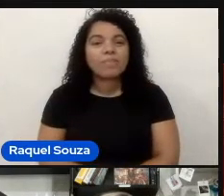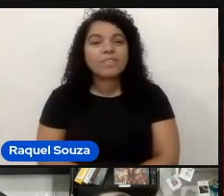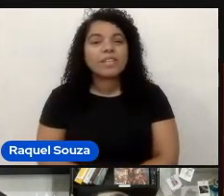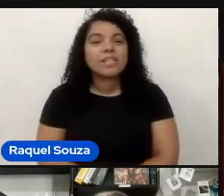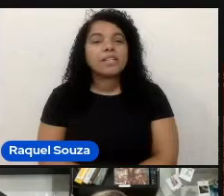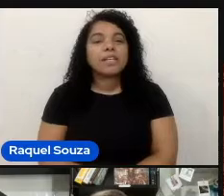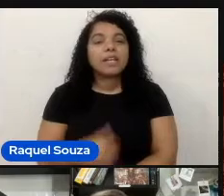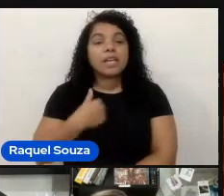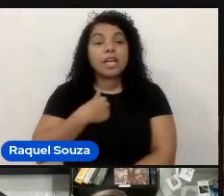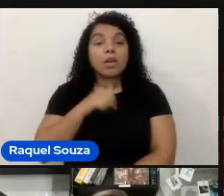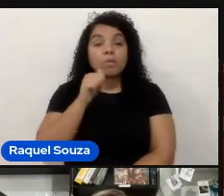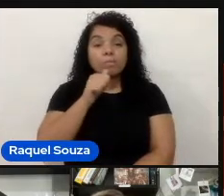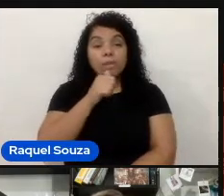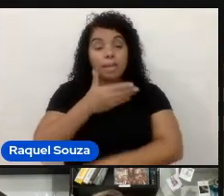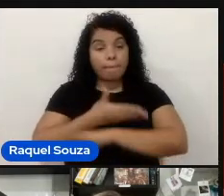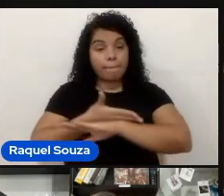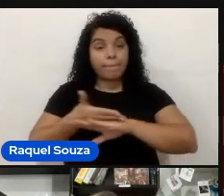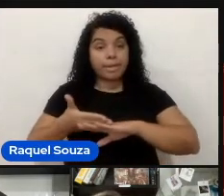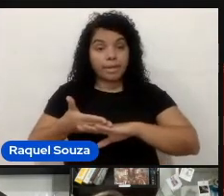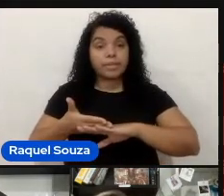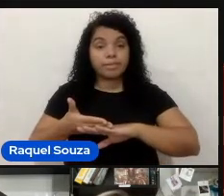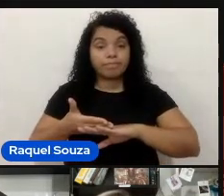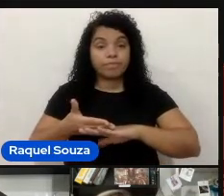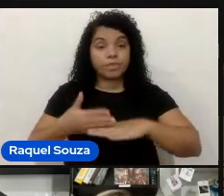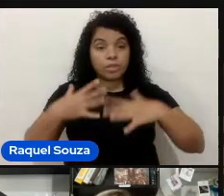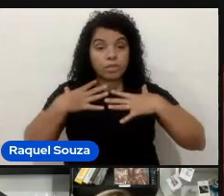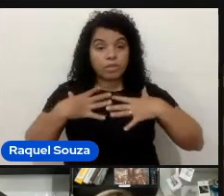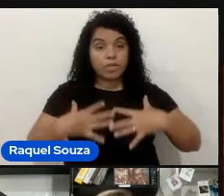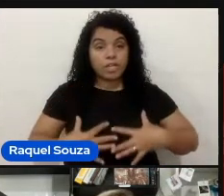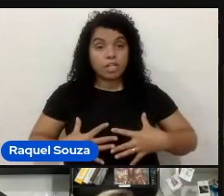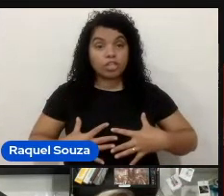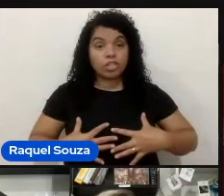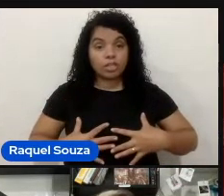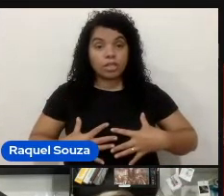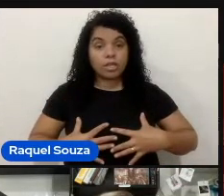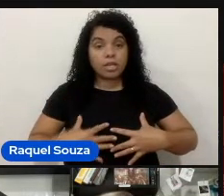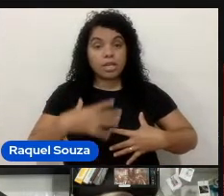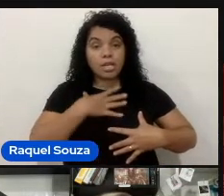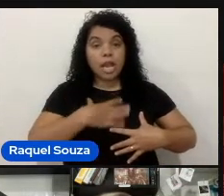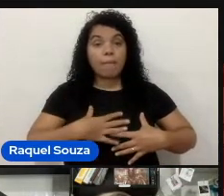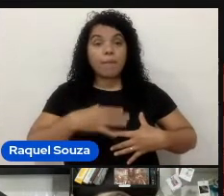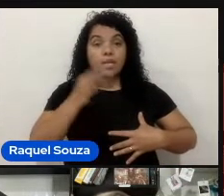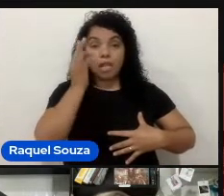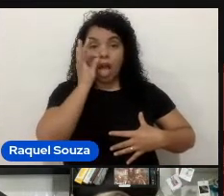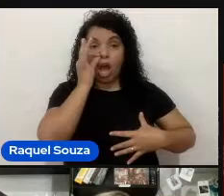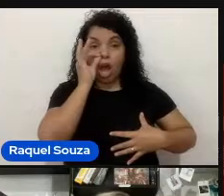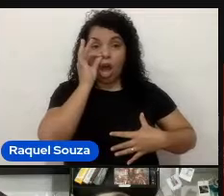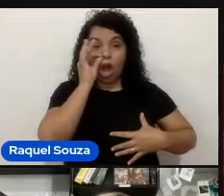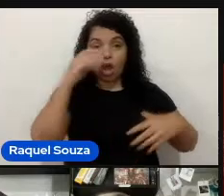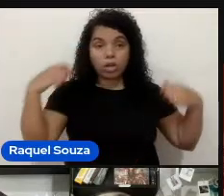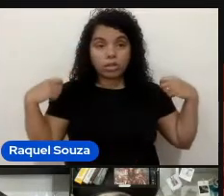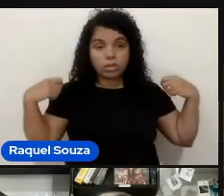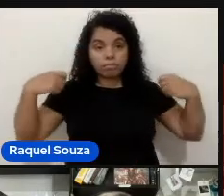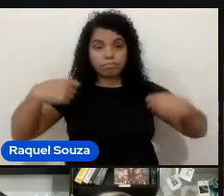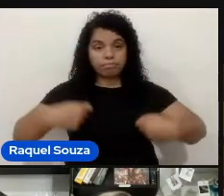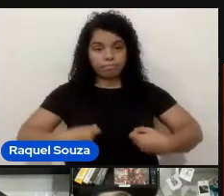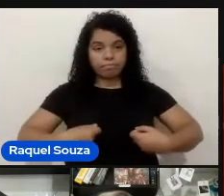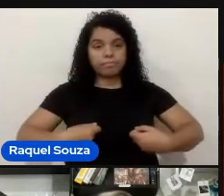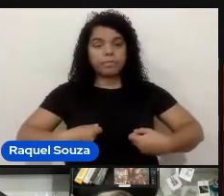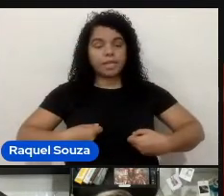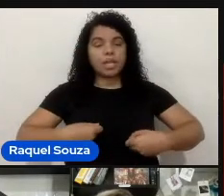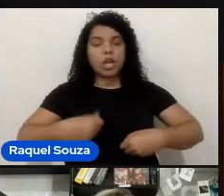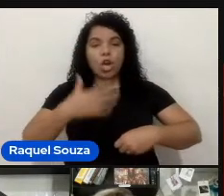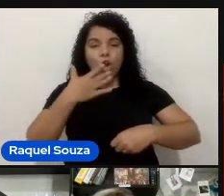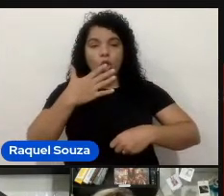sou uma mulher branca, estou vestida com uma camiseta cor-de-rosa por baixo e um casaco creme.